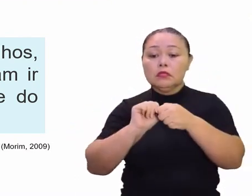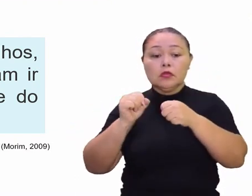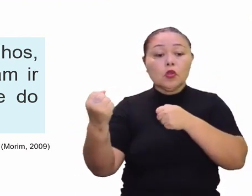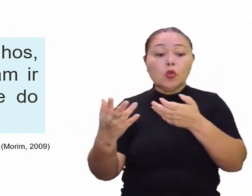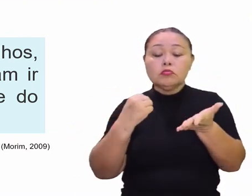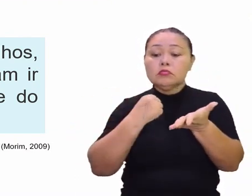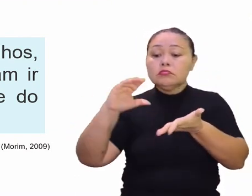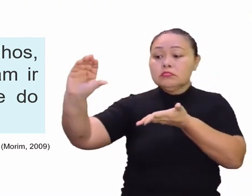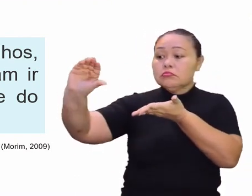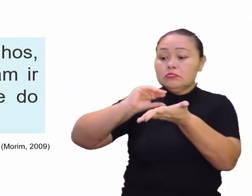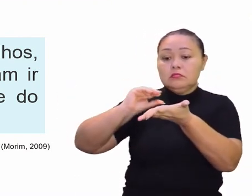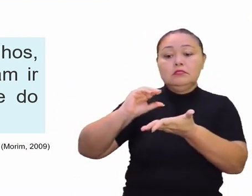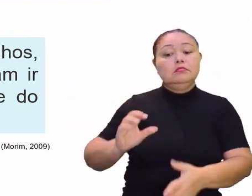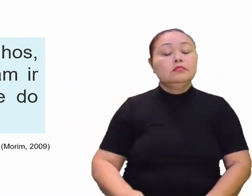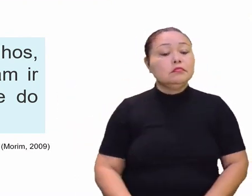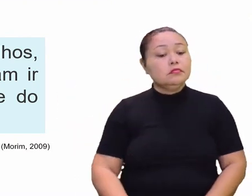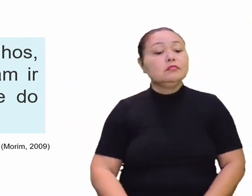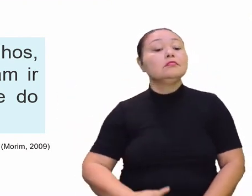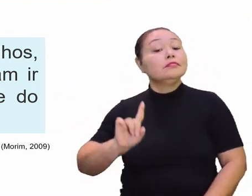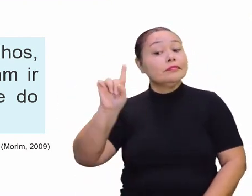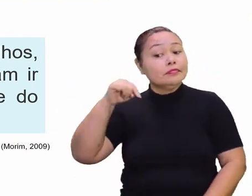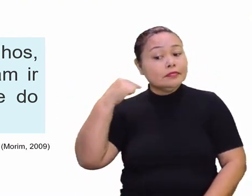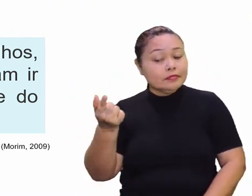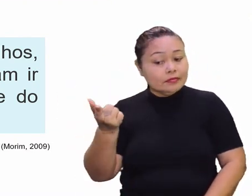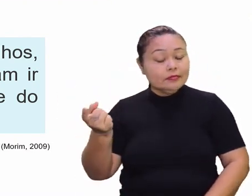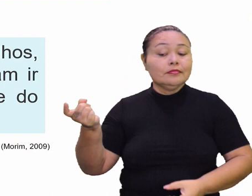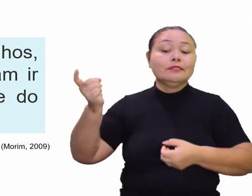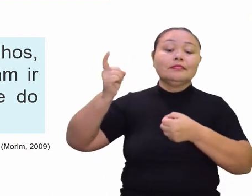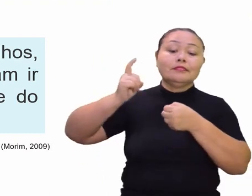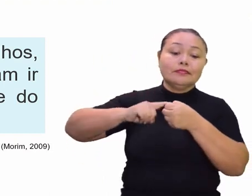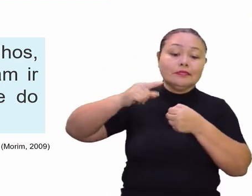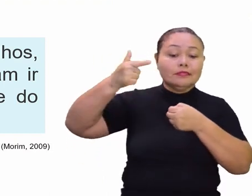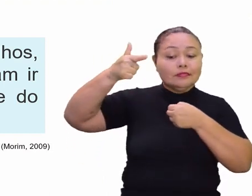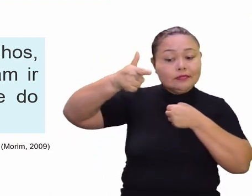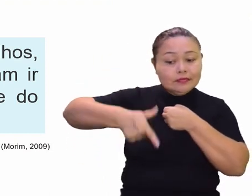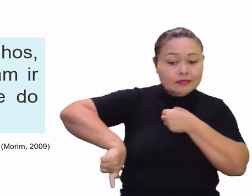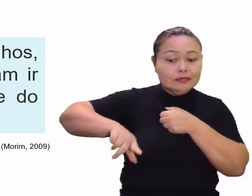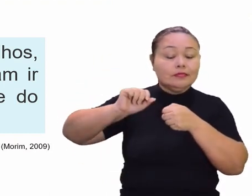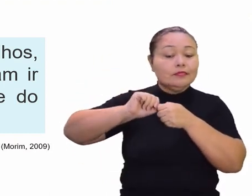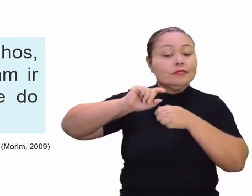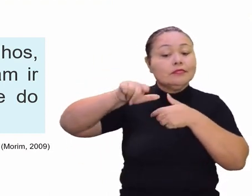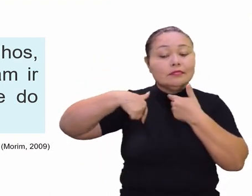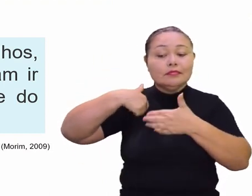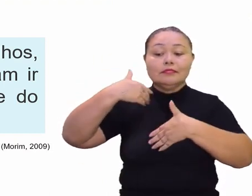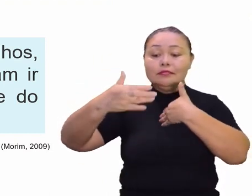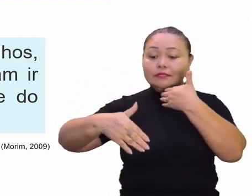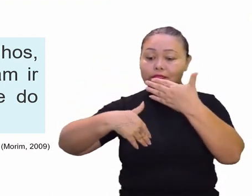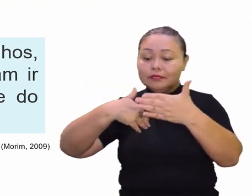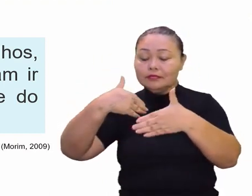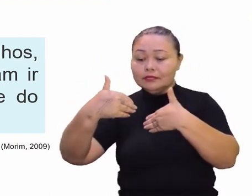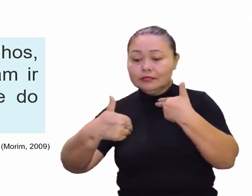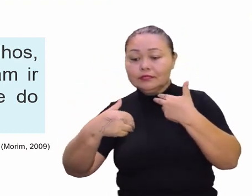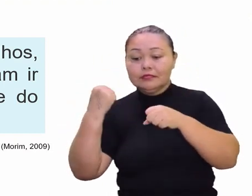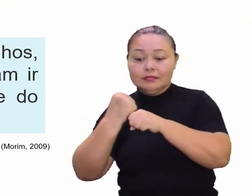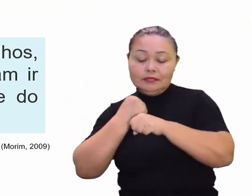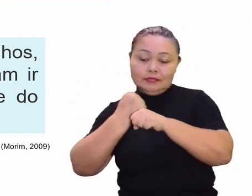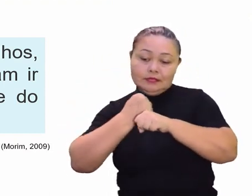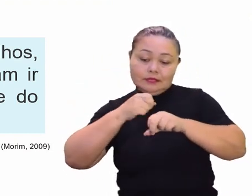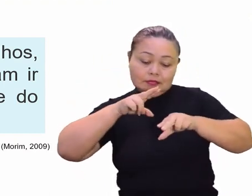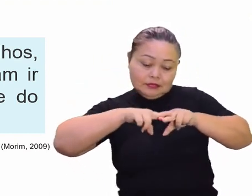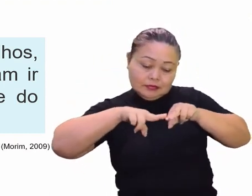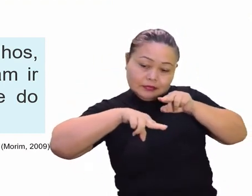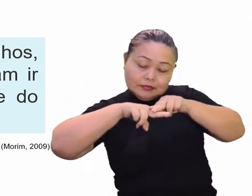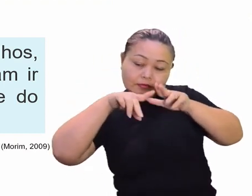desse novo financiamento. E aí é retomada novamente o prosseguimento da construção